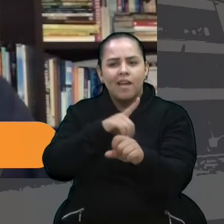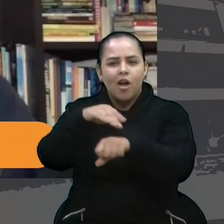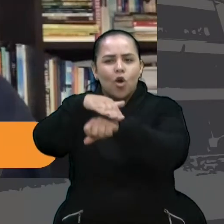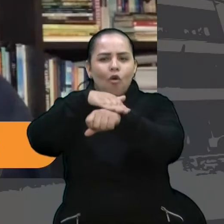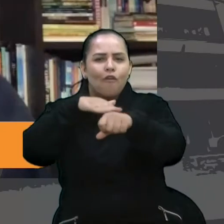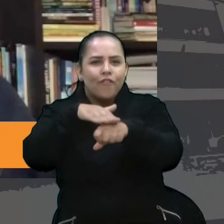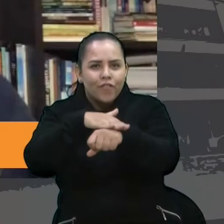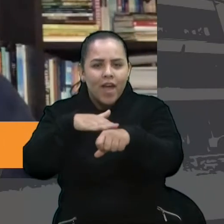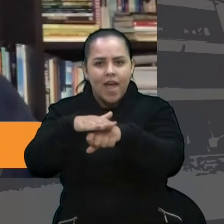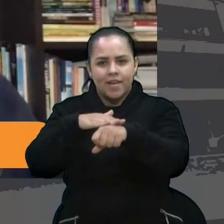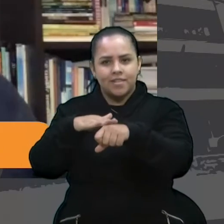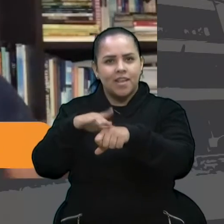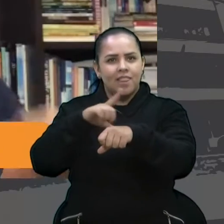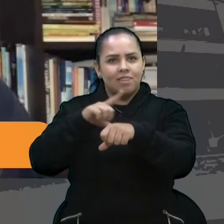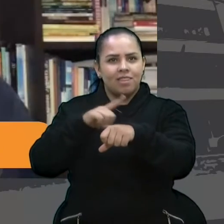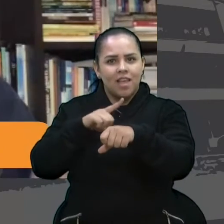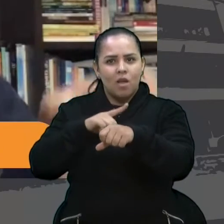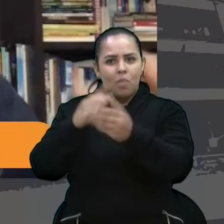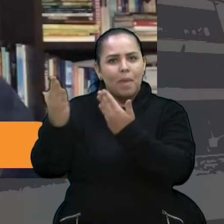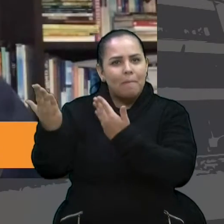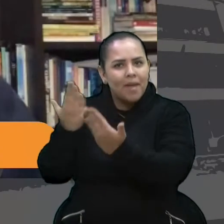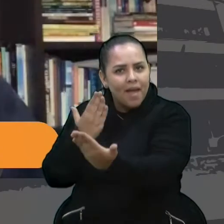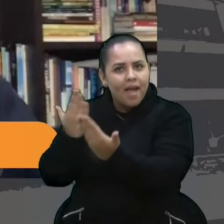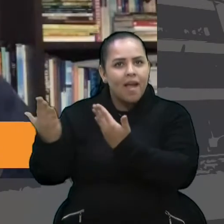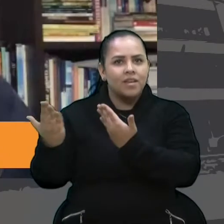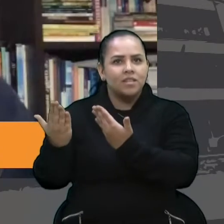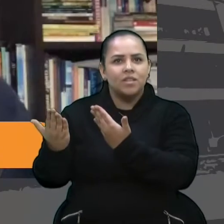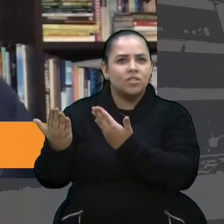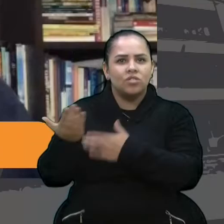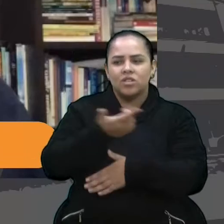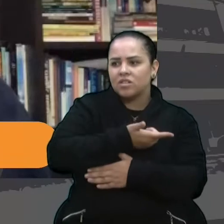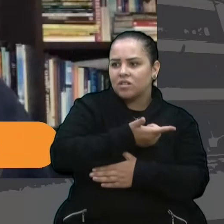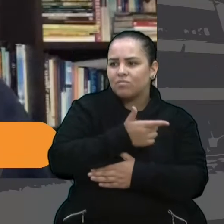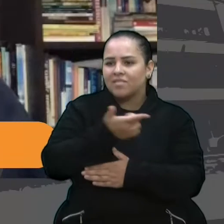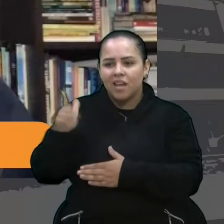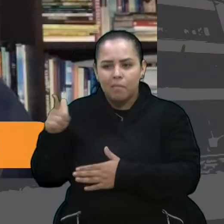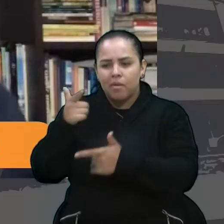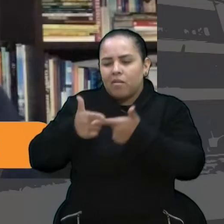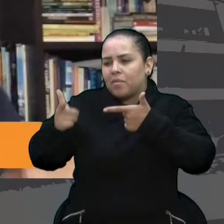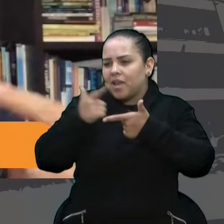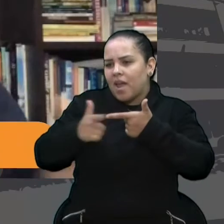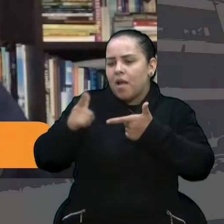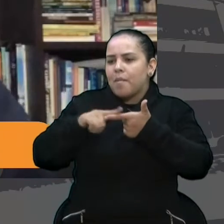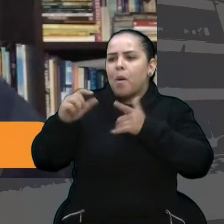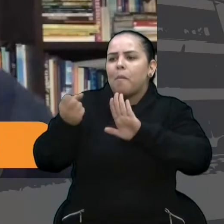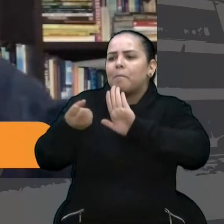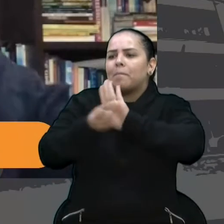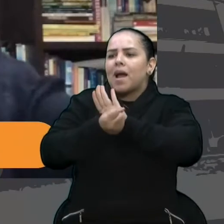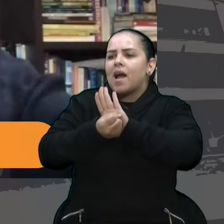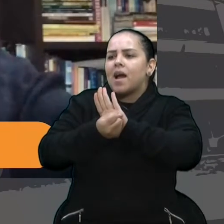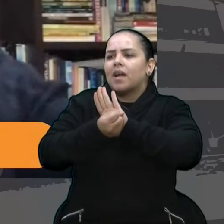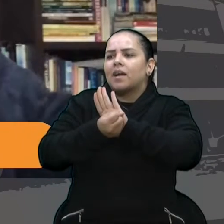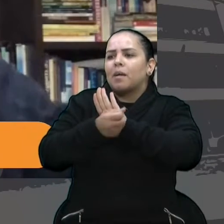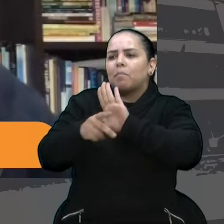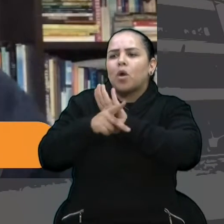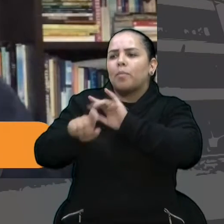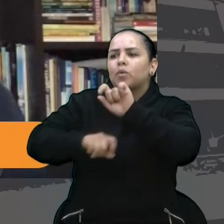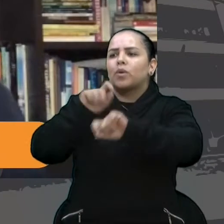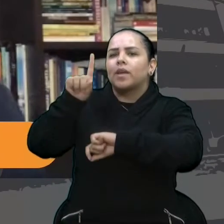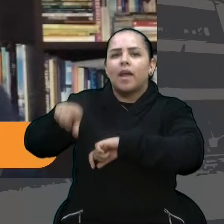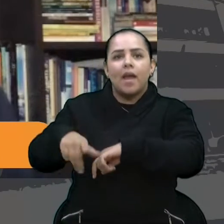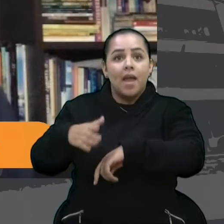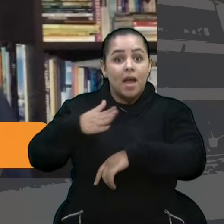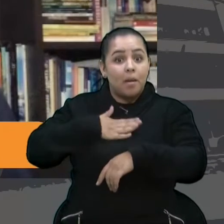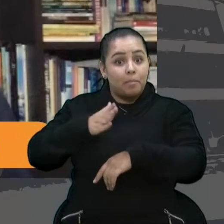o debate, sem adjetivo e sem interjeição. Eu tenho uma ideia, alguém combate a minha